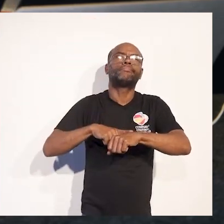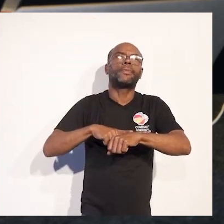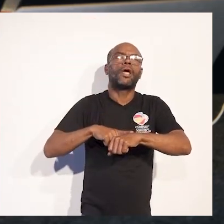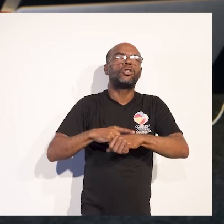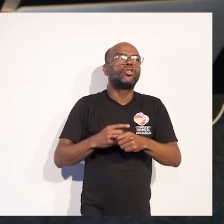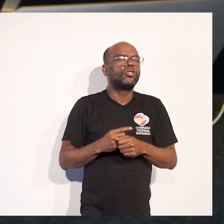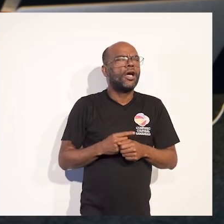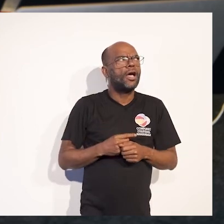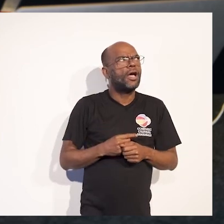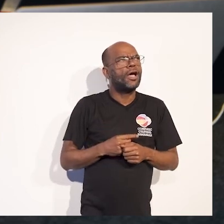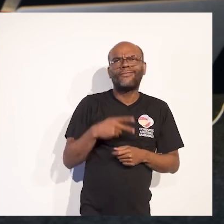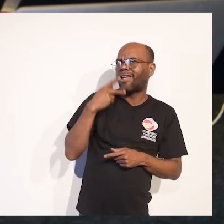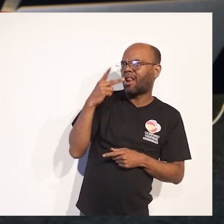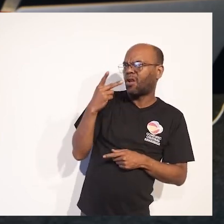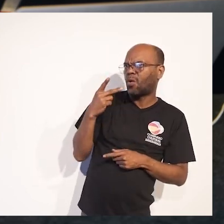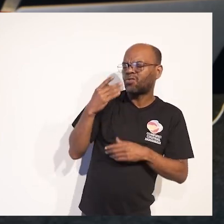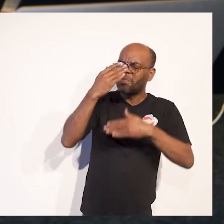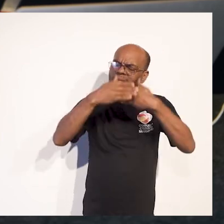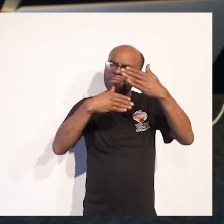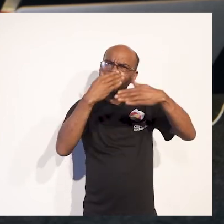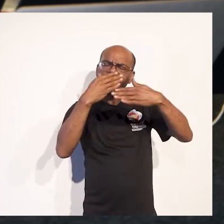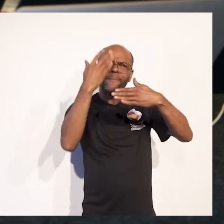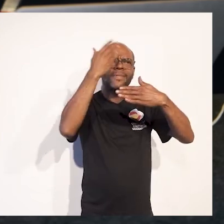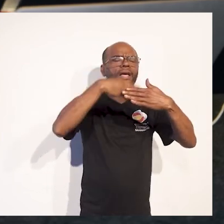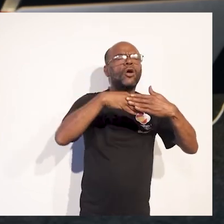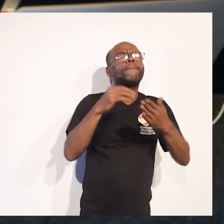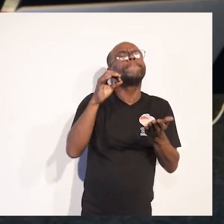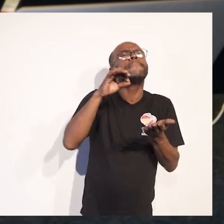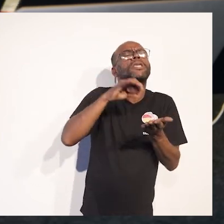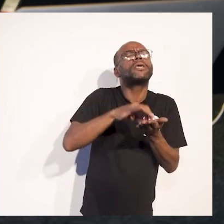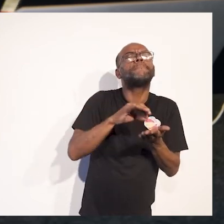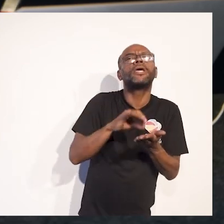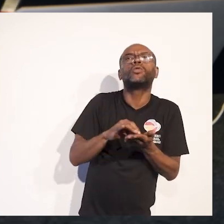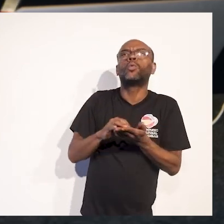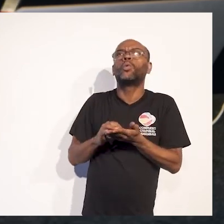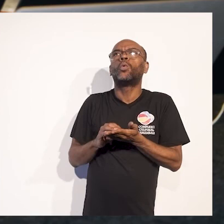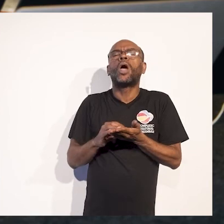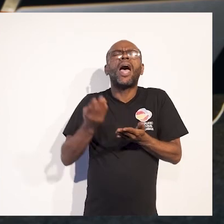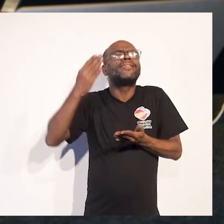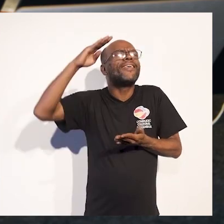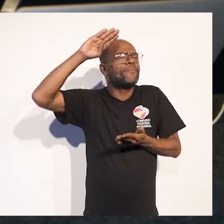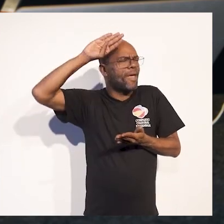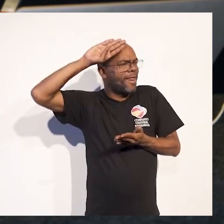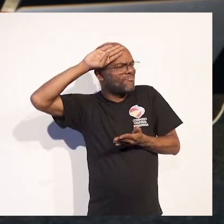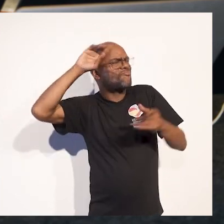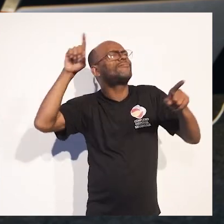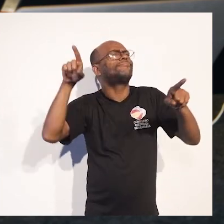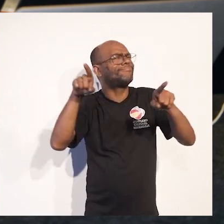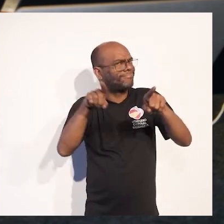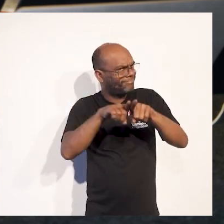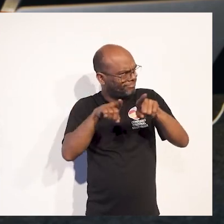as gelatinas, sobre a cor pigmento transparente, e agora também você pode trabalhar com a temperatura